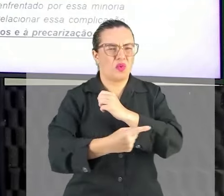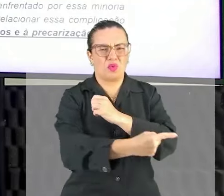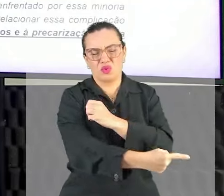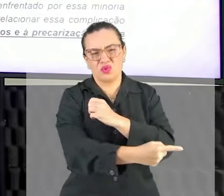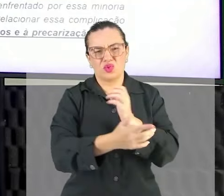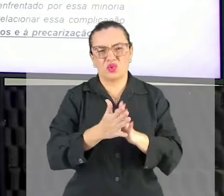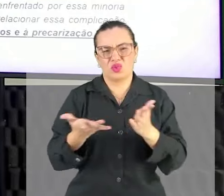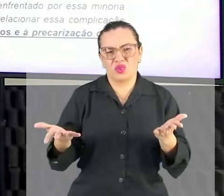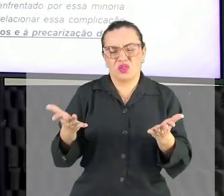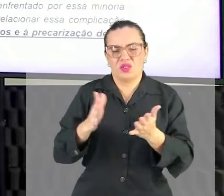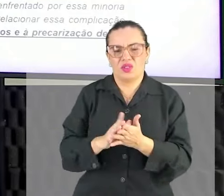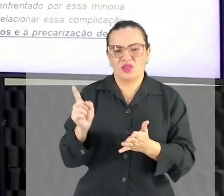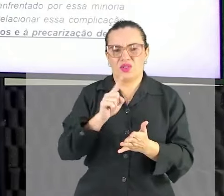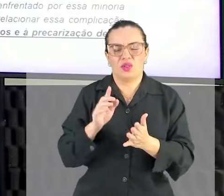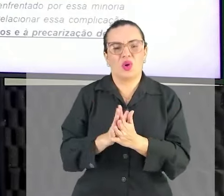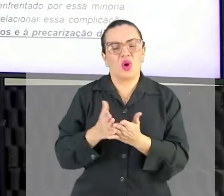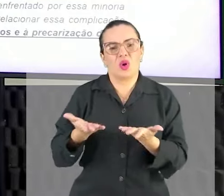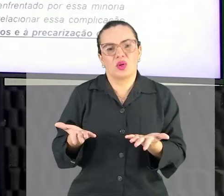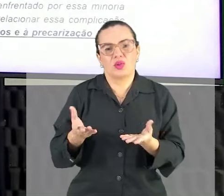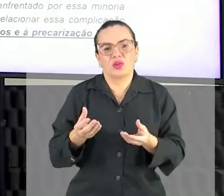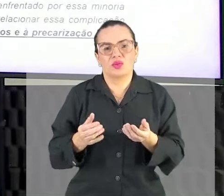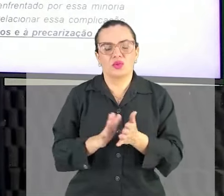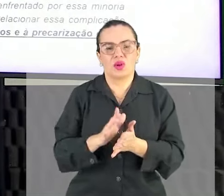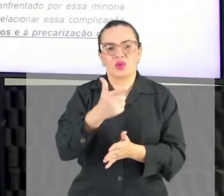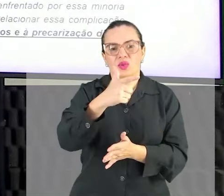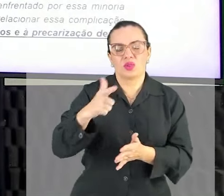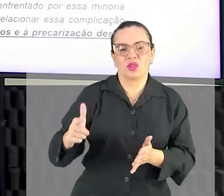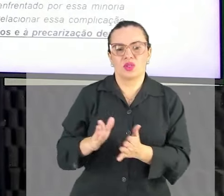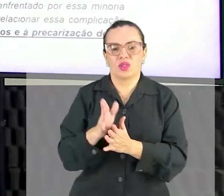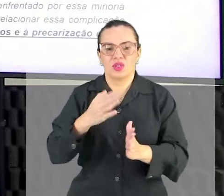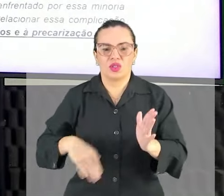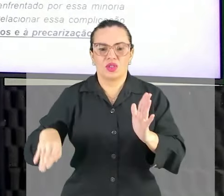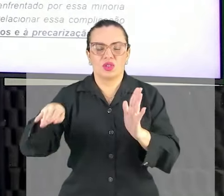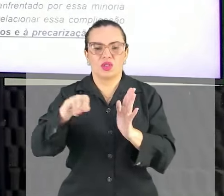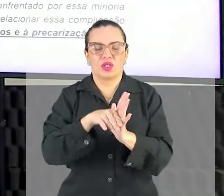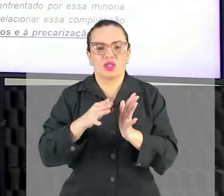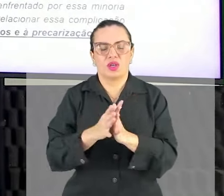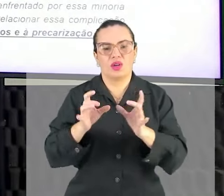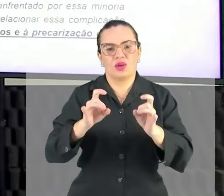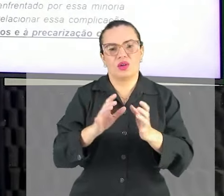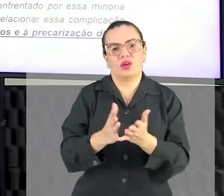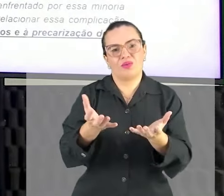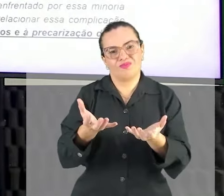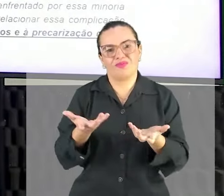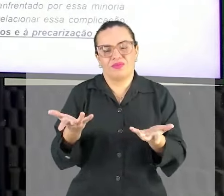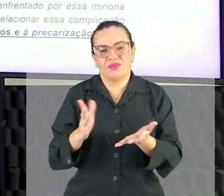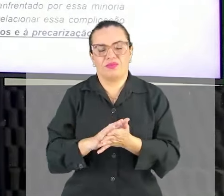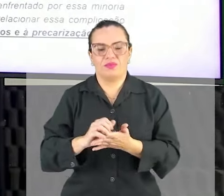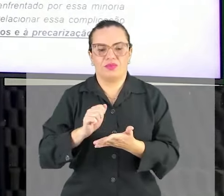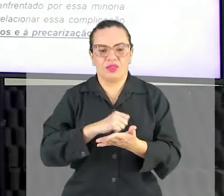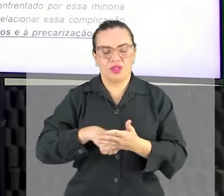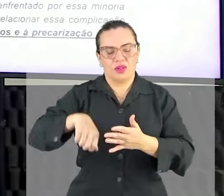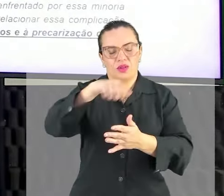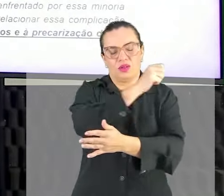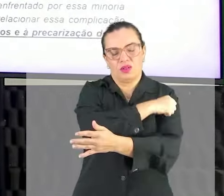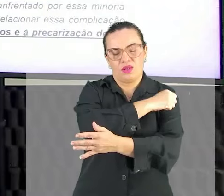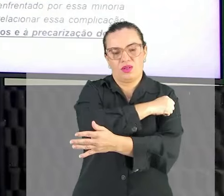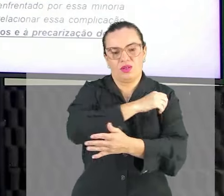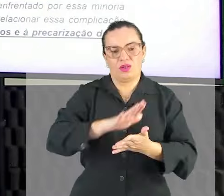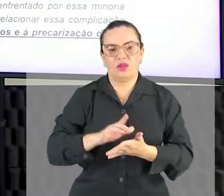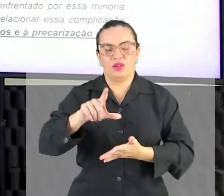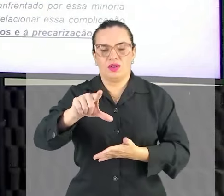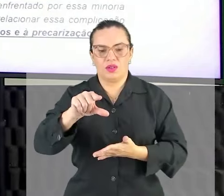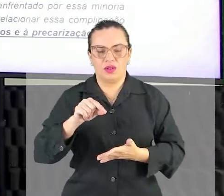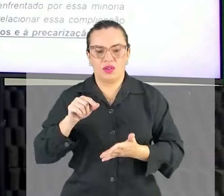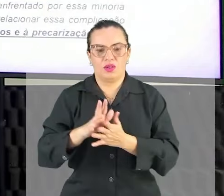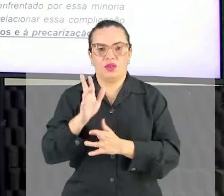como fazer todo esse caminho até chegar à minha especificidade. O aluno, por sua vez, aqui